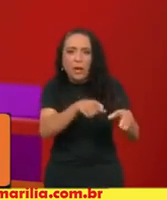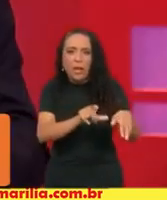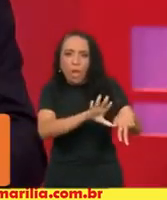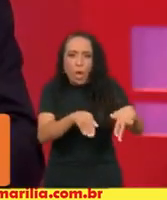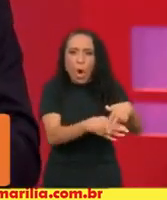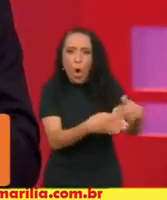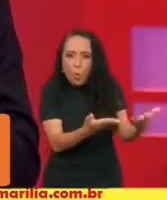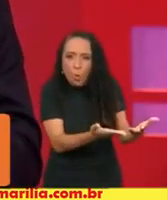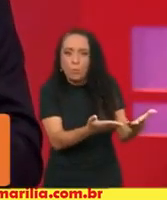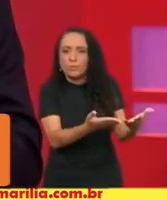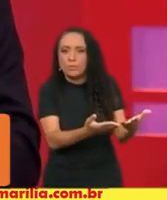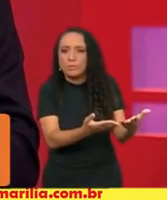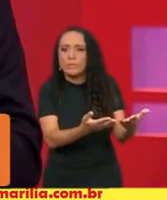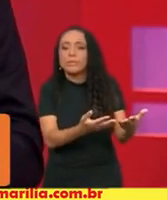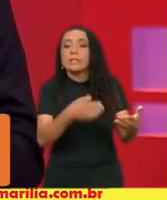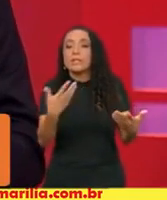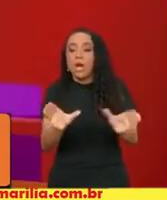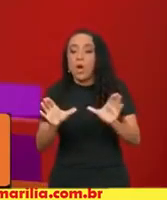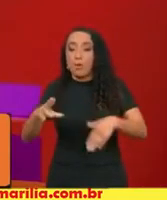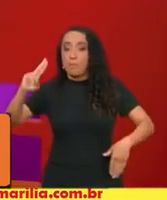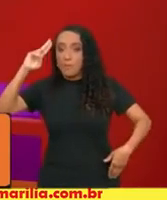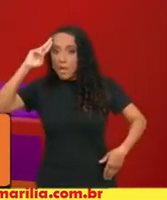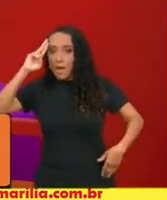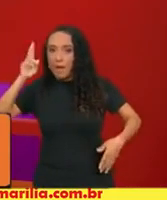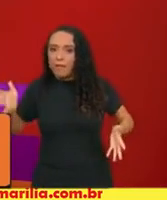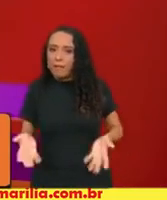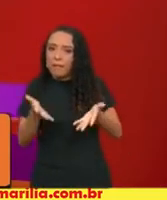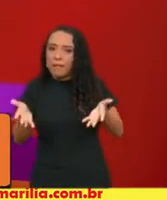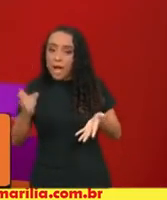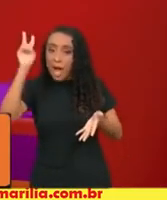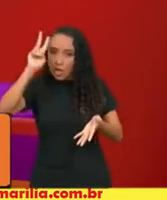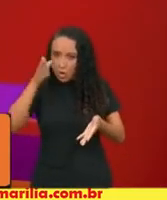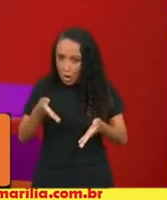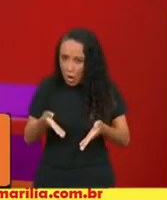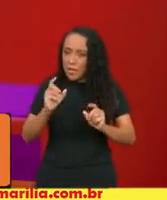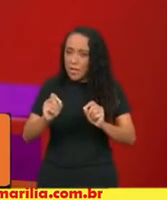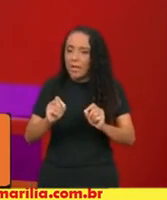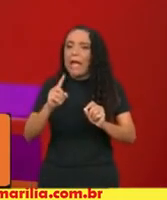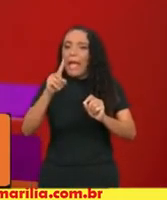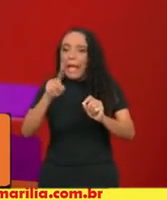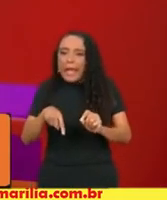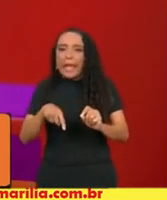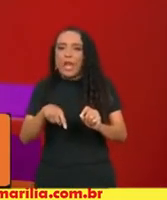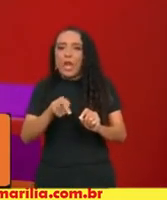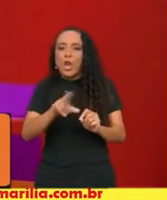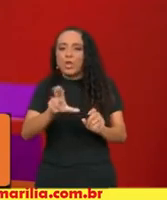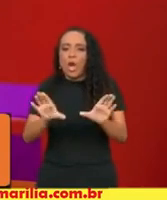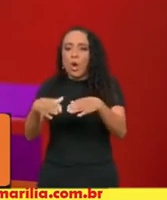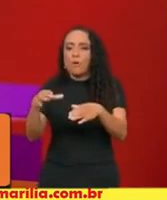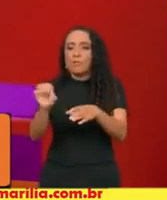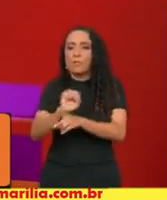usado o sistema, né? Exatamente. E aí os militares, né, promovendo essa retórica, que no fundo também é isso, ou seja, não há classes sociais, mas